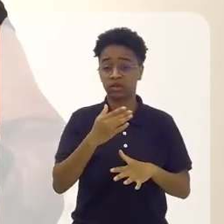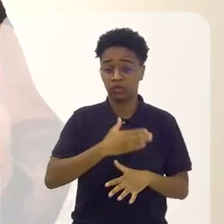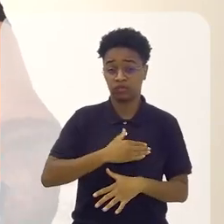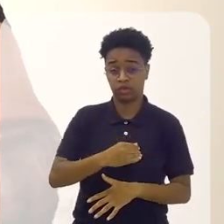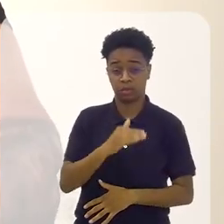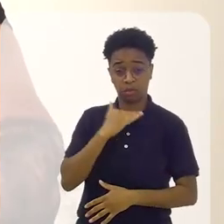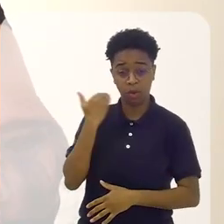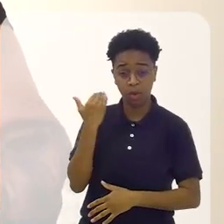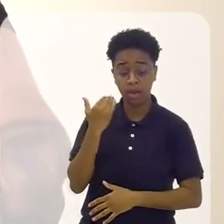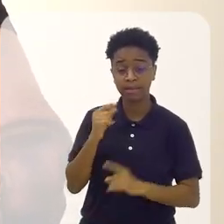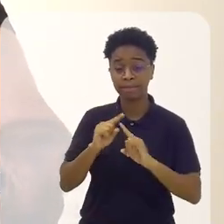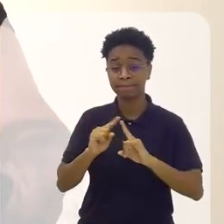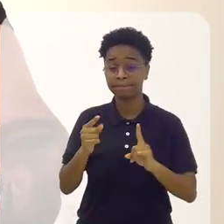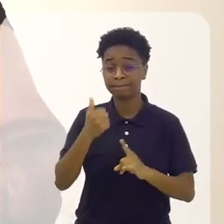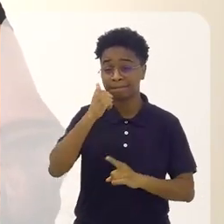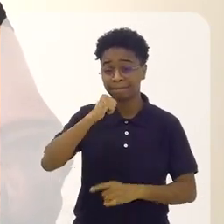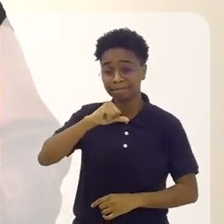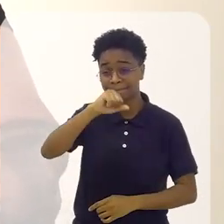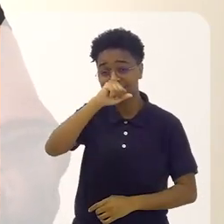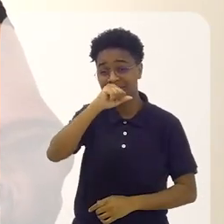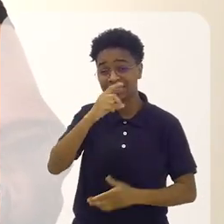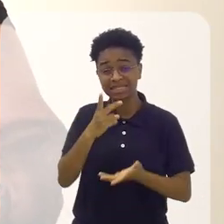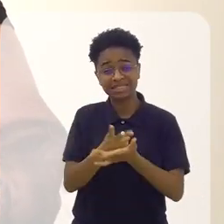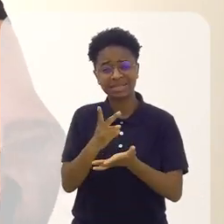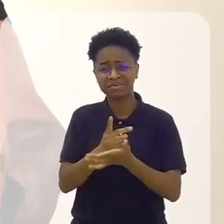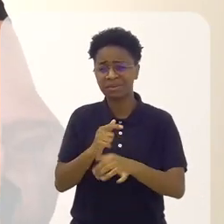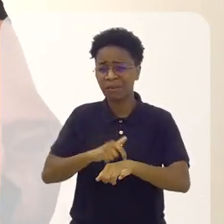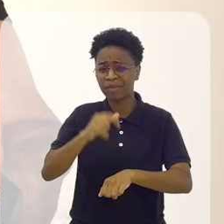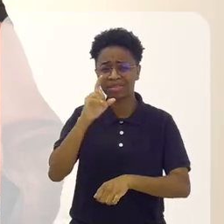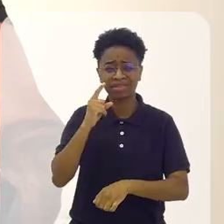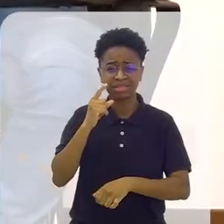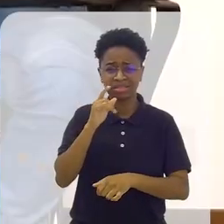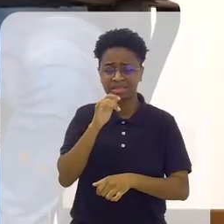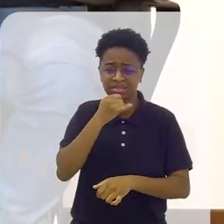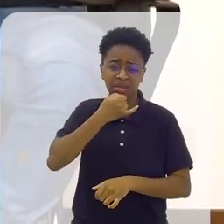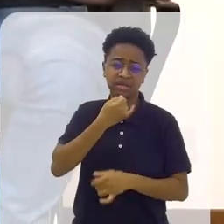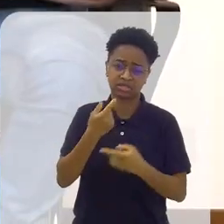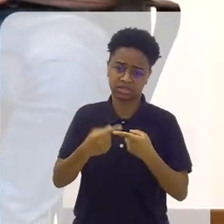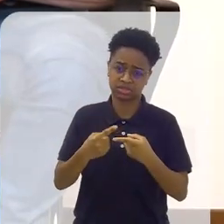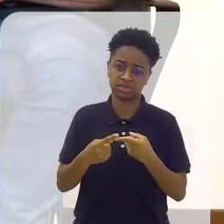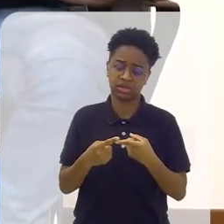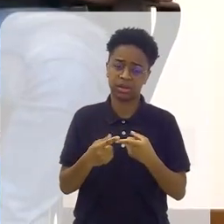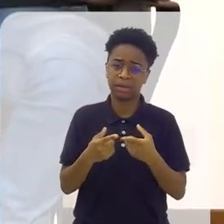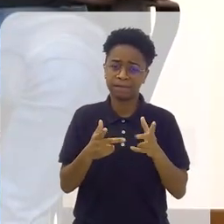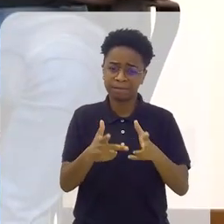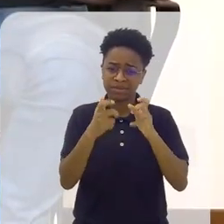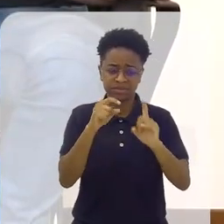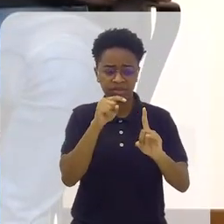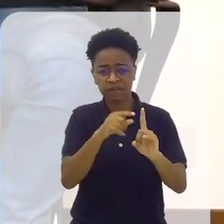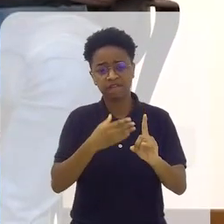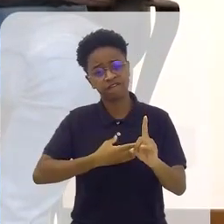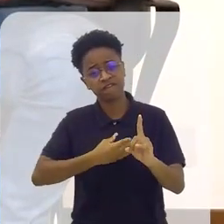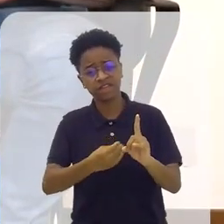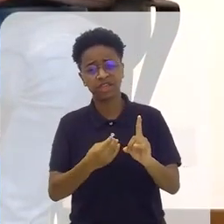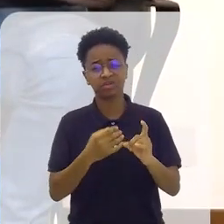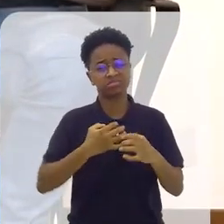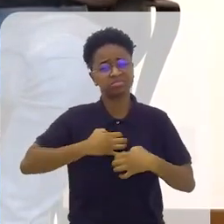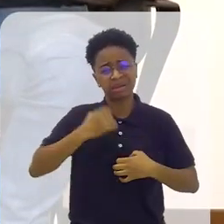filho morrendo antes, e você vê a mãe, é sempre um momento muito triste, você vê ali, né, o